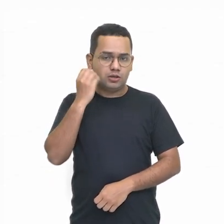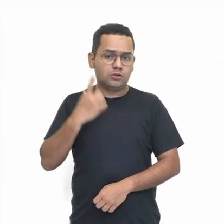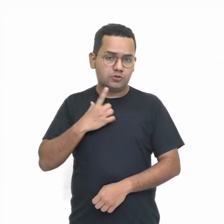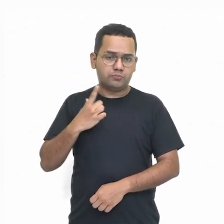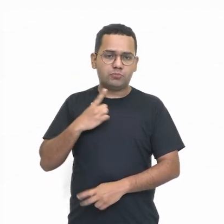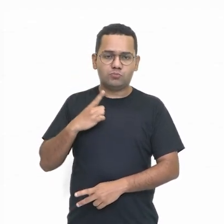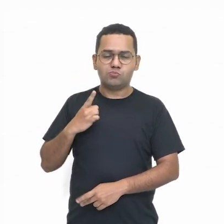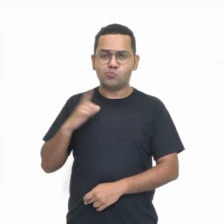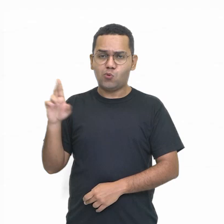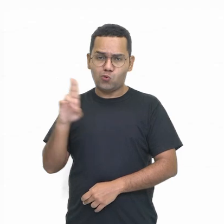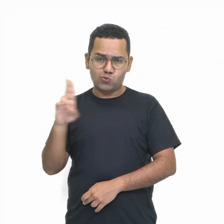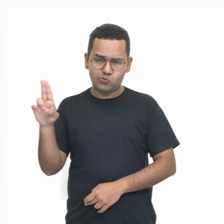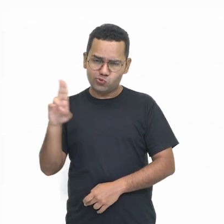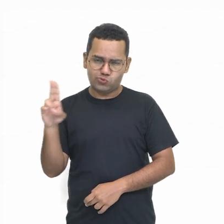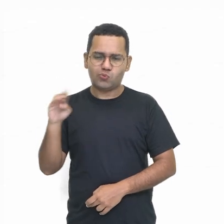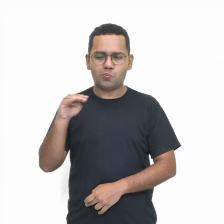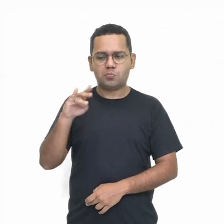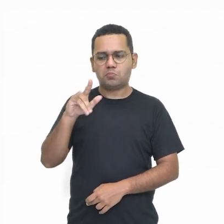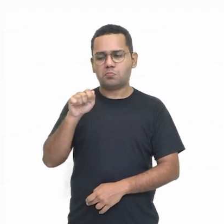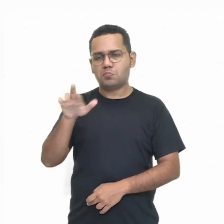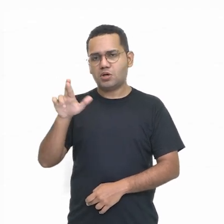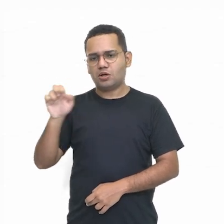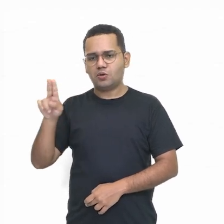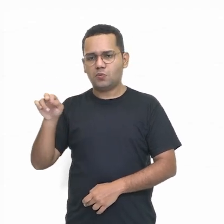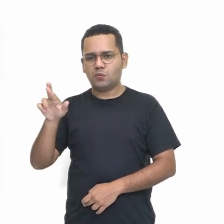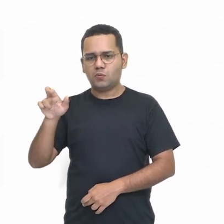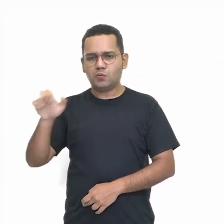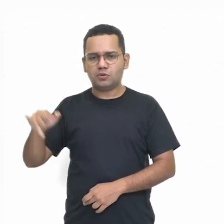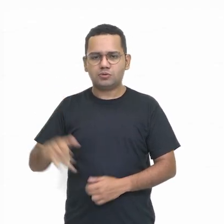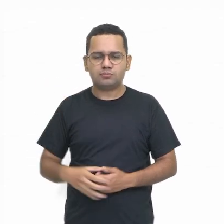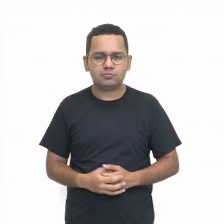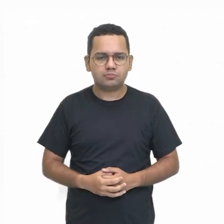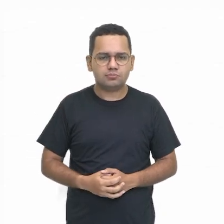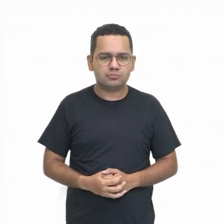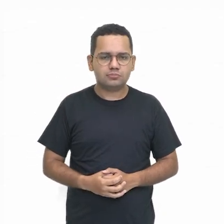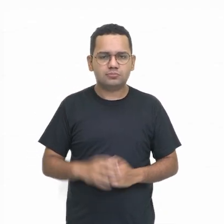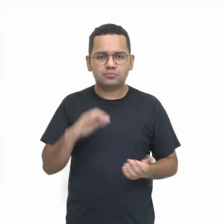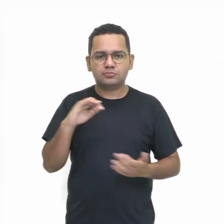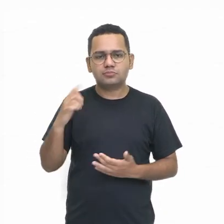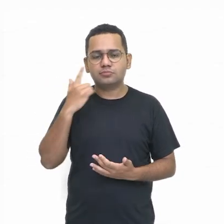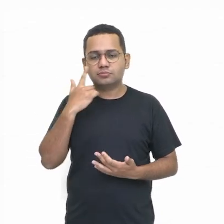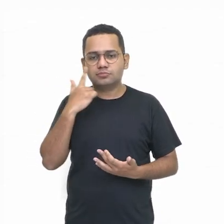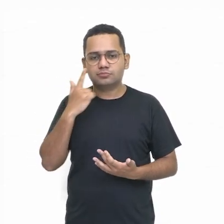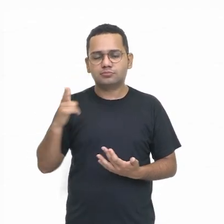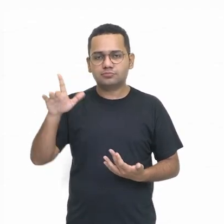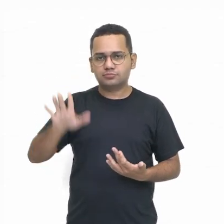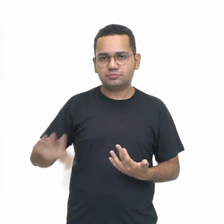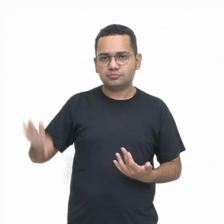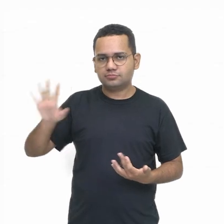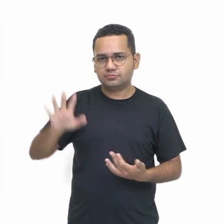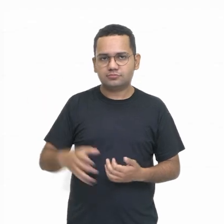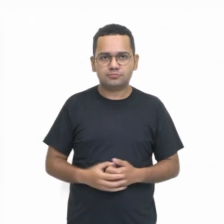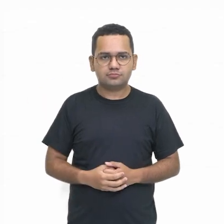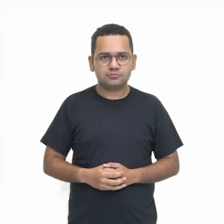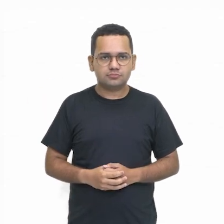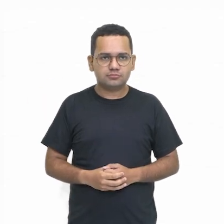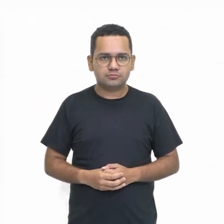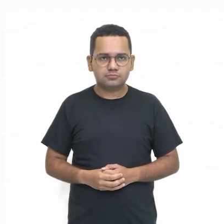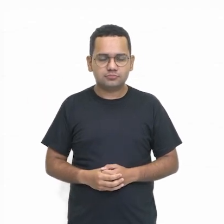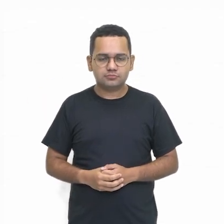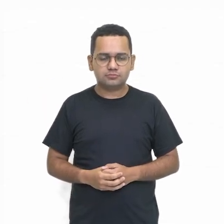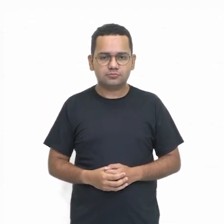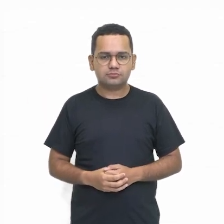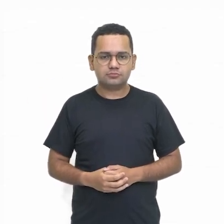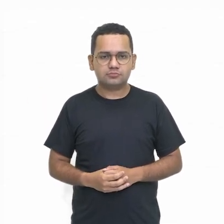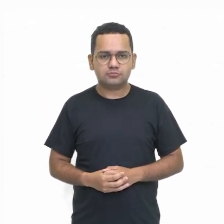como o experimento de Miller e Urey, como a gente pode observar na nossa imagem, né? Nós temos